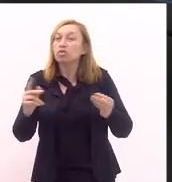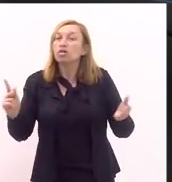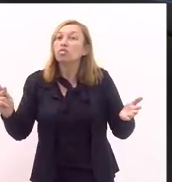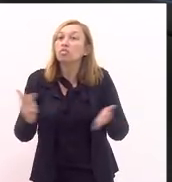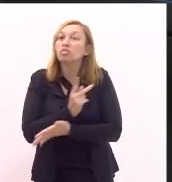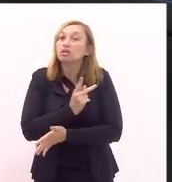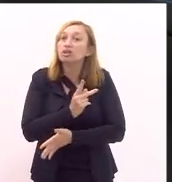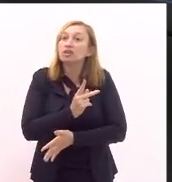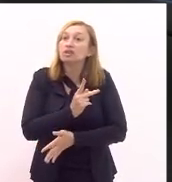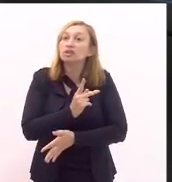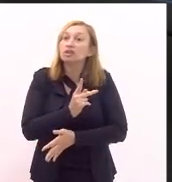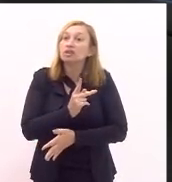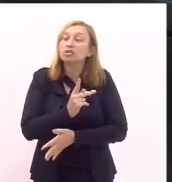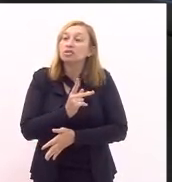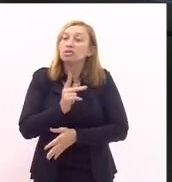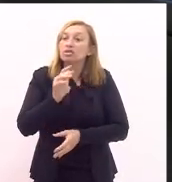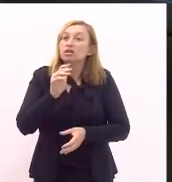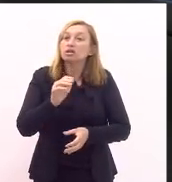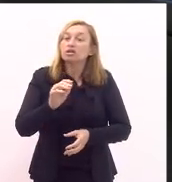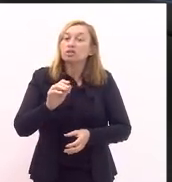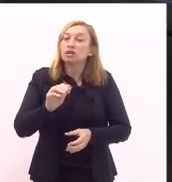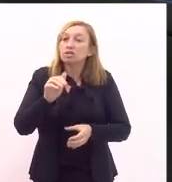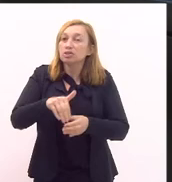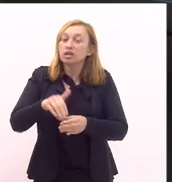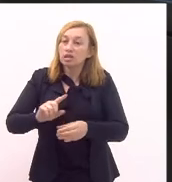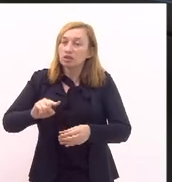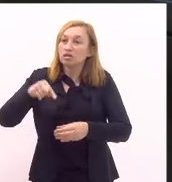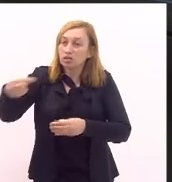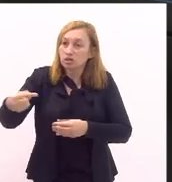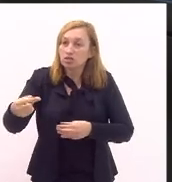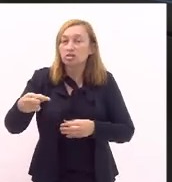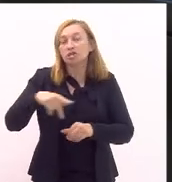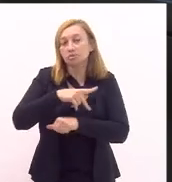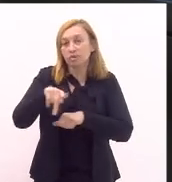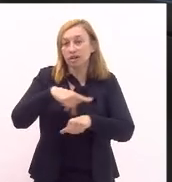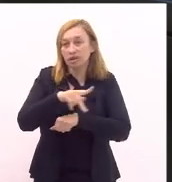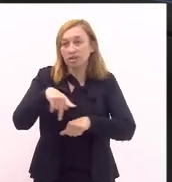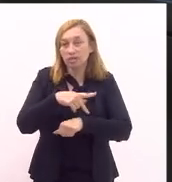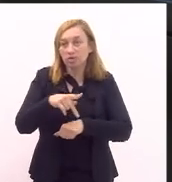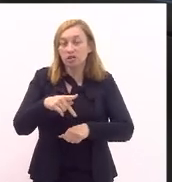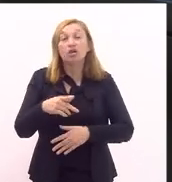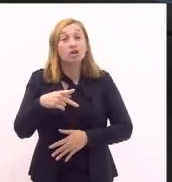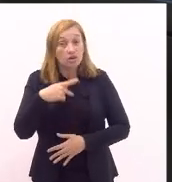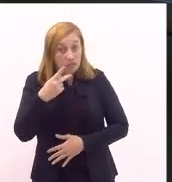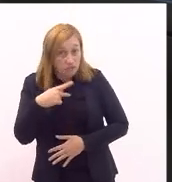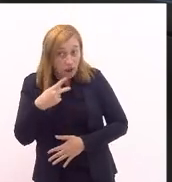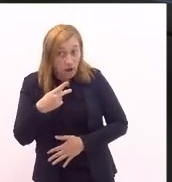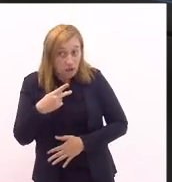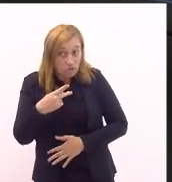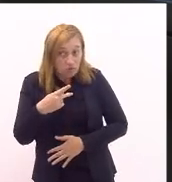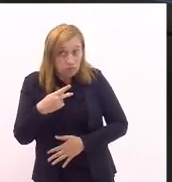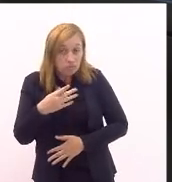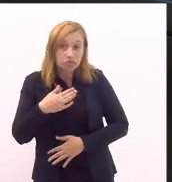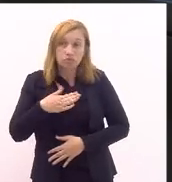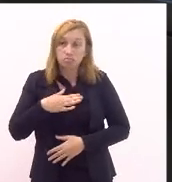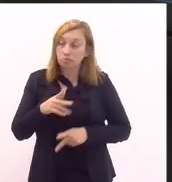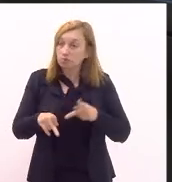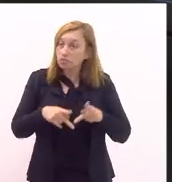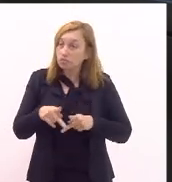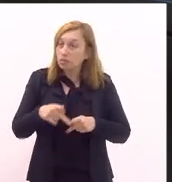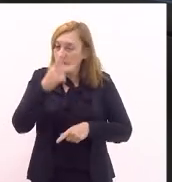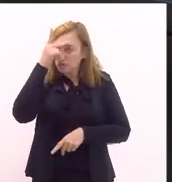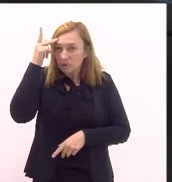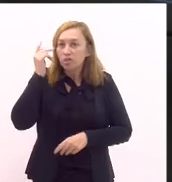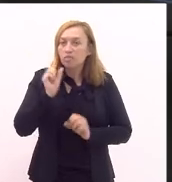acontecer da eleição é nesse país e digo isso minha gente com